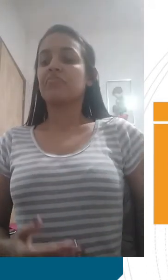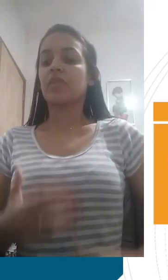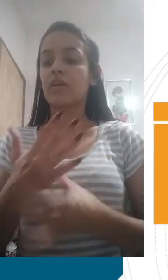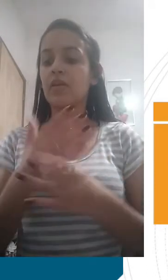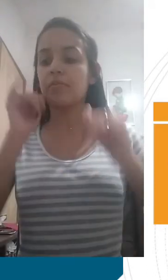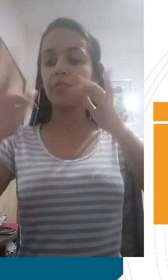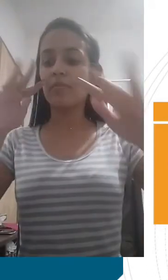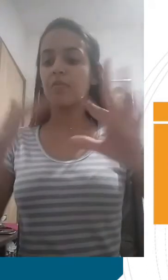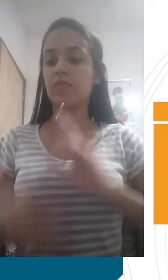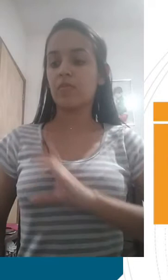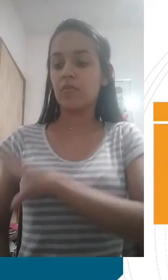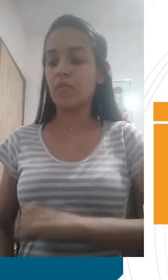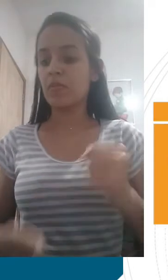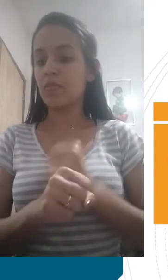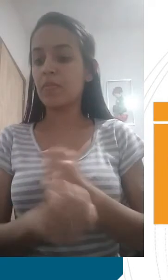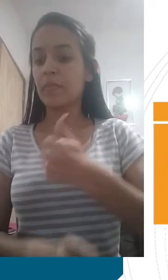Naturalismo e Parnasianismo,